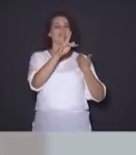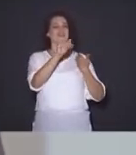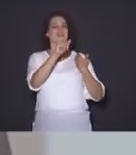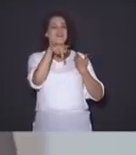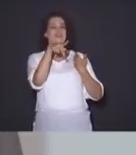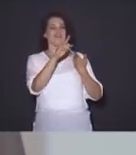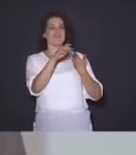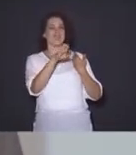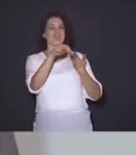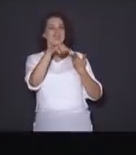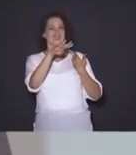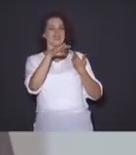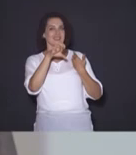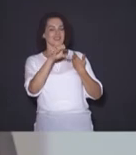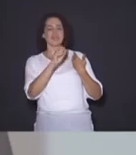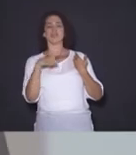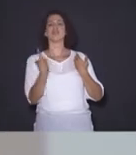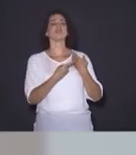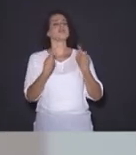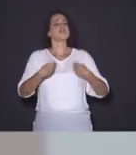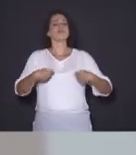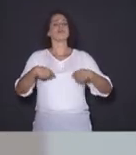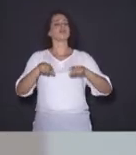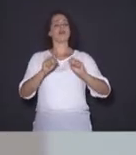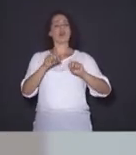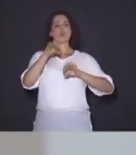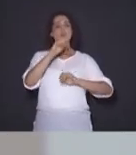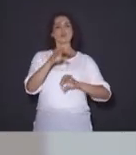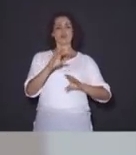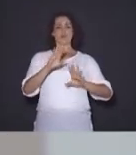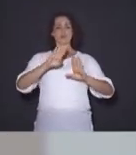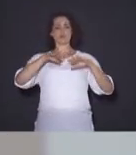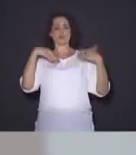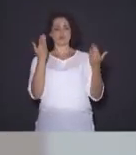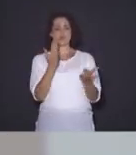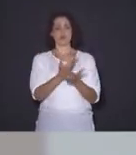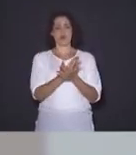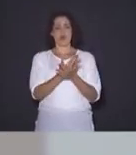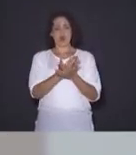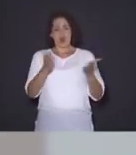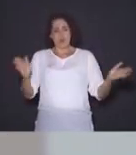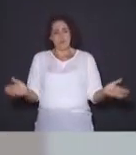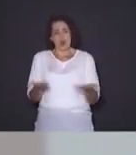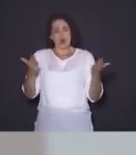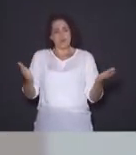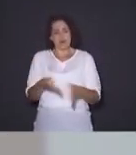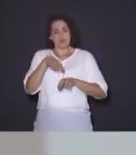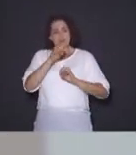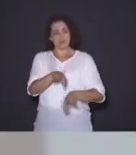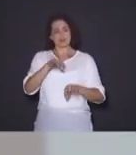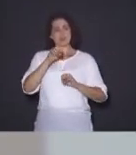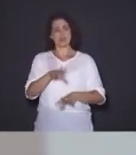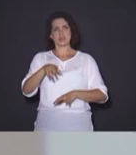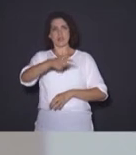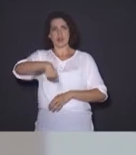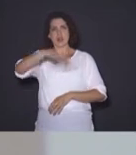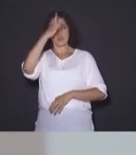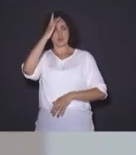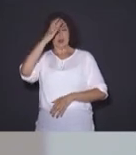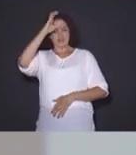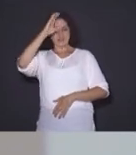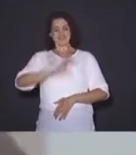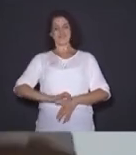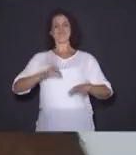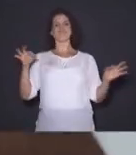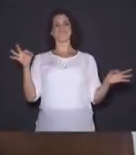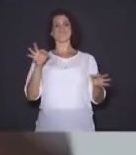nós precisamos é uma educação e uma escola que forma a meninada para exercer a cidadania plena ou seja